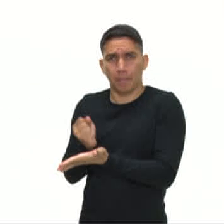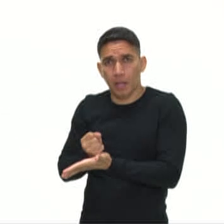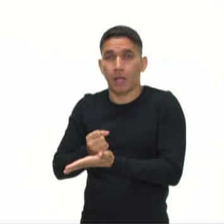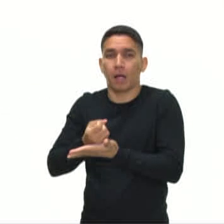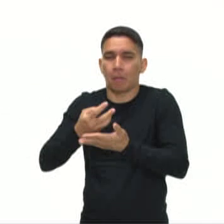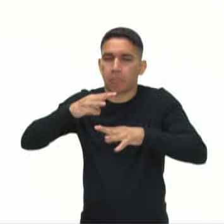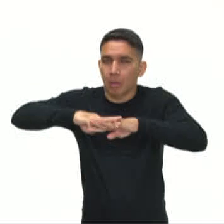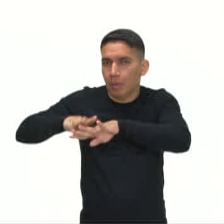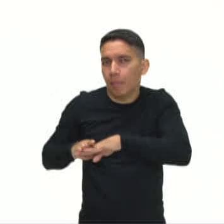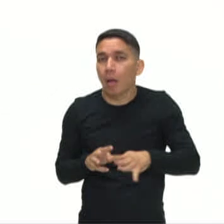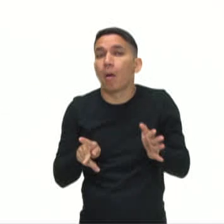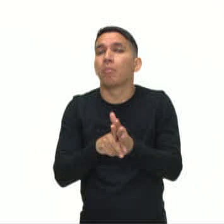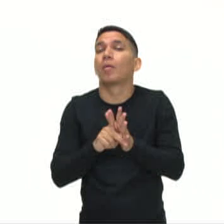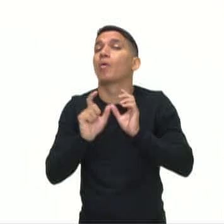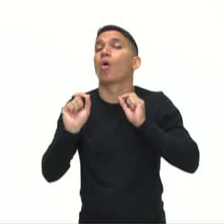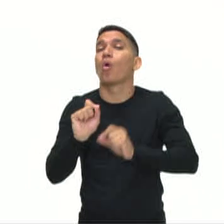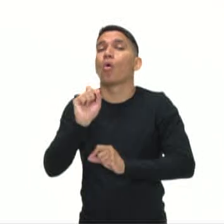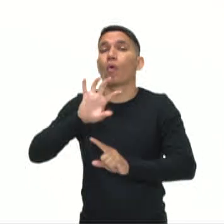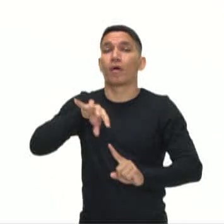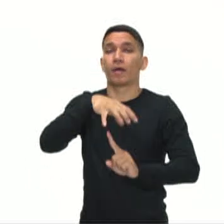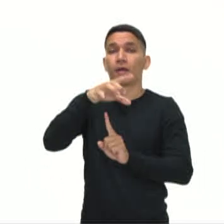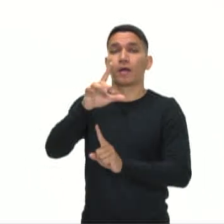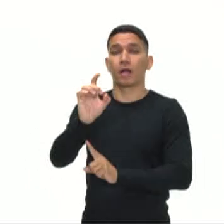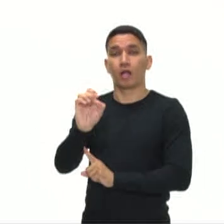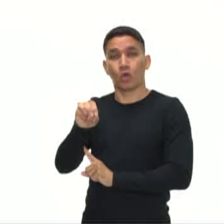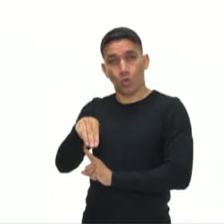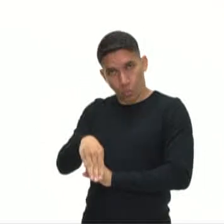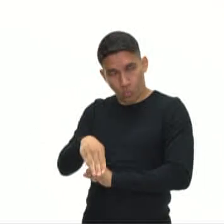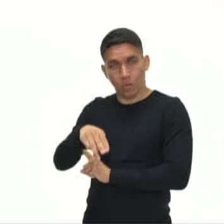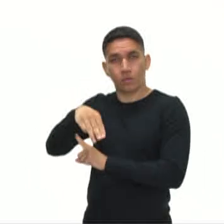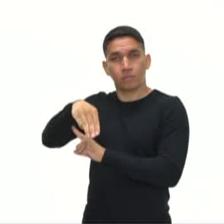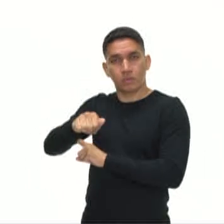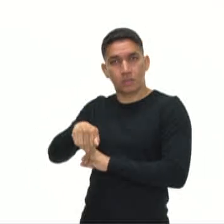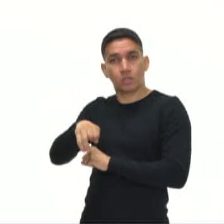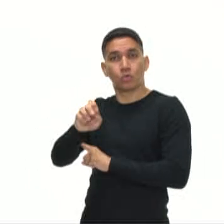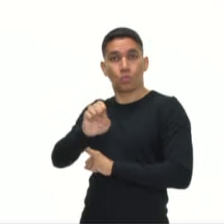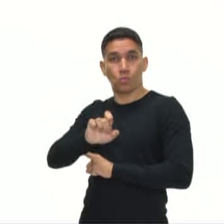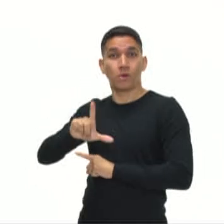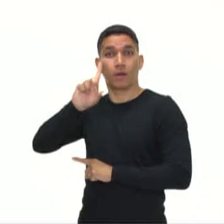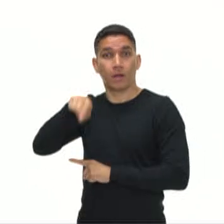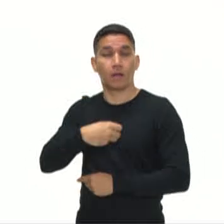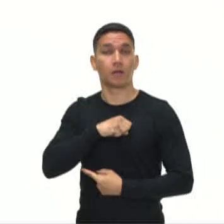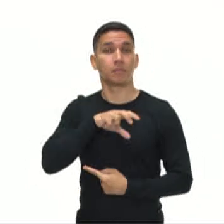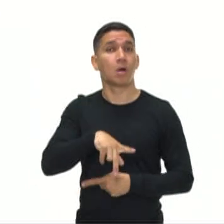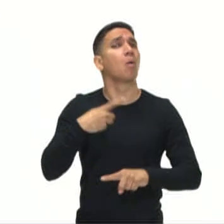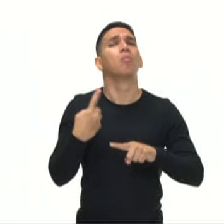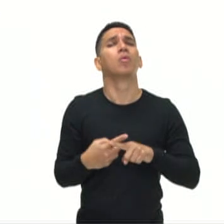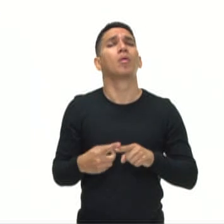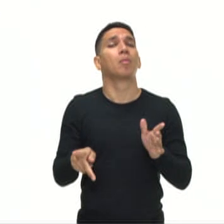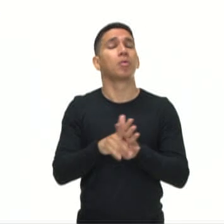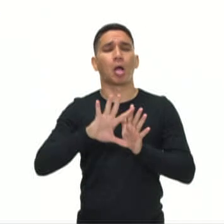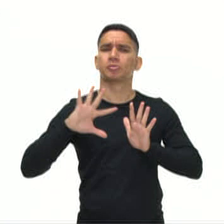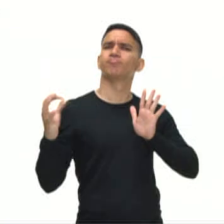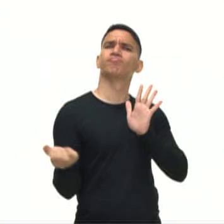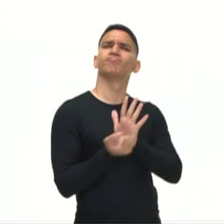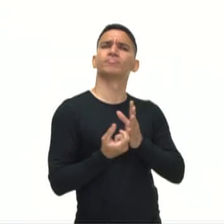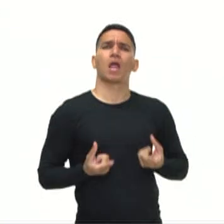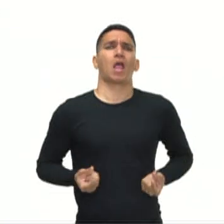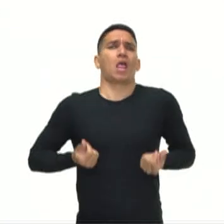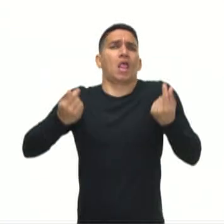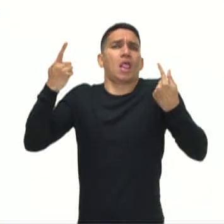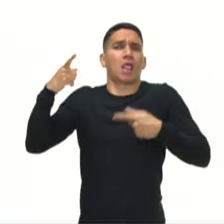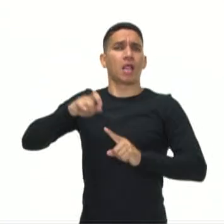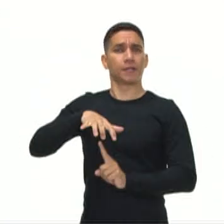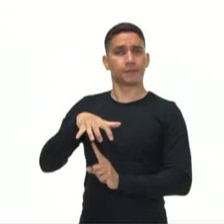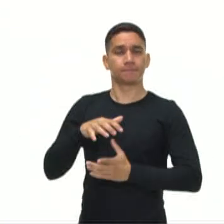o reinado do rei Dom Manuel de Portugal, tá? Por quê? Porque era o símbolo da riqueza daquela monarquia.